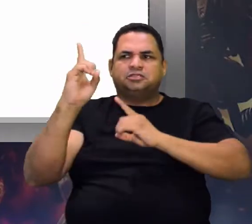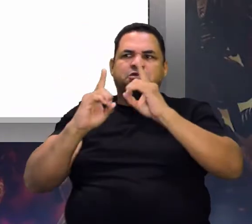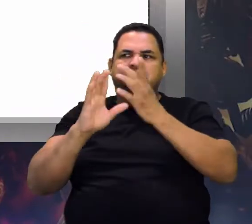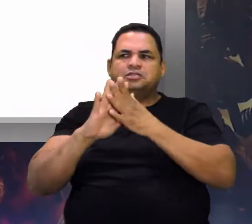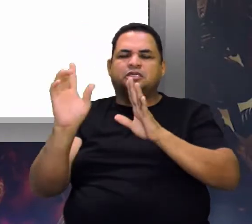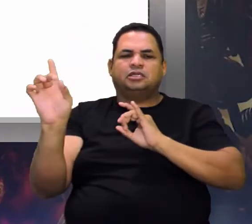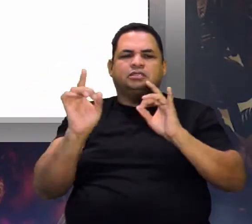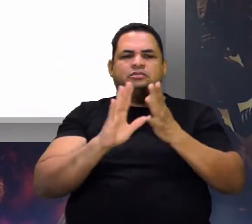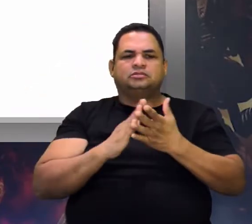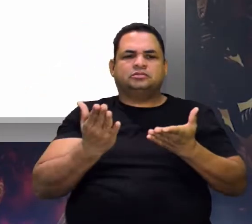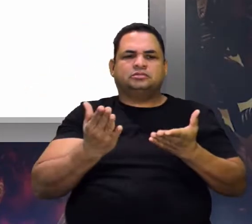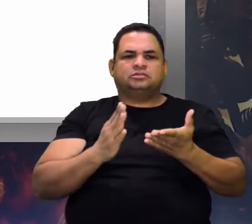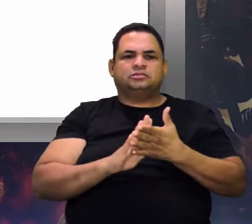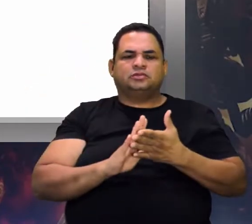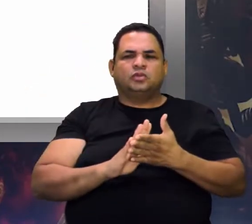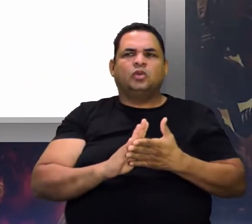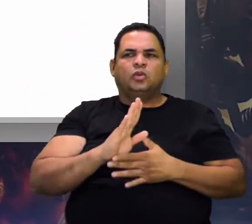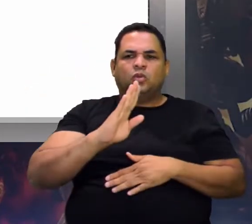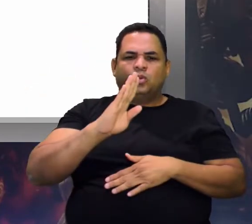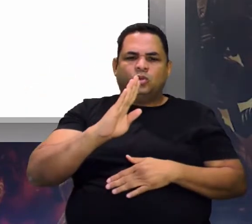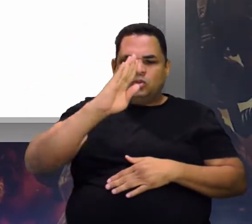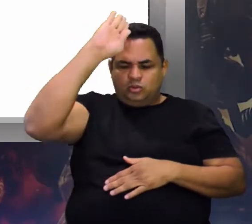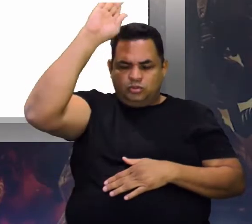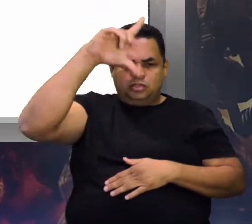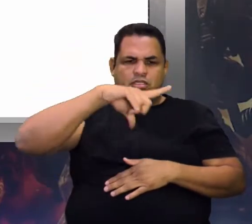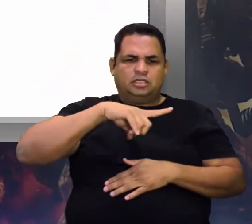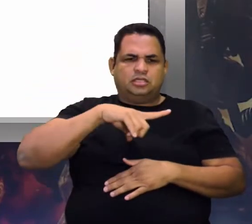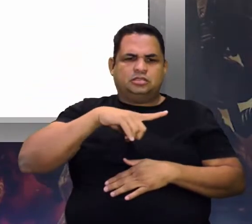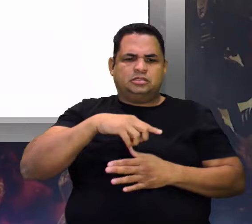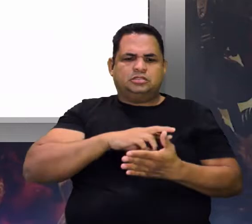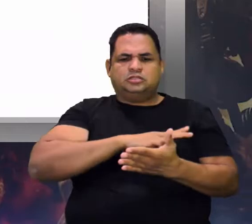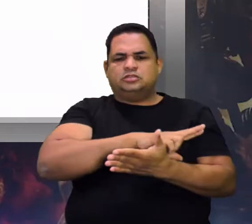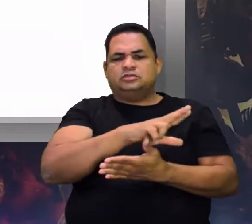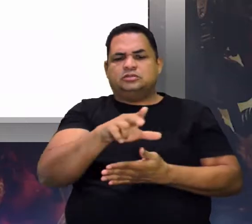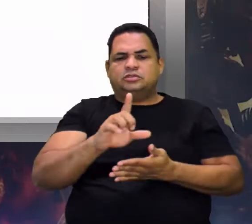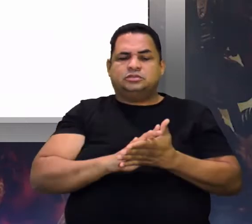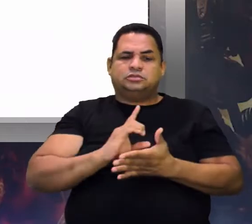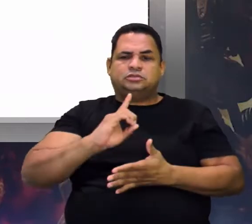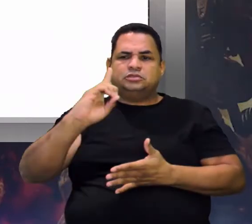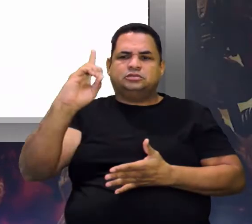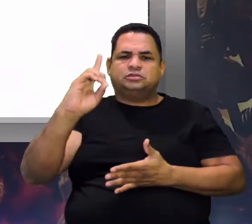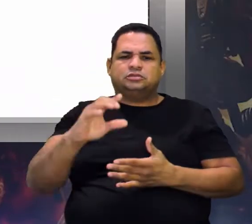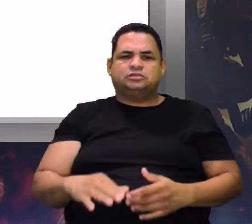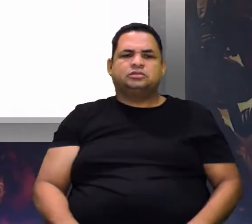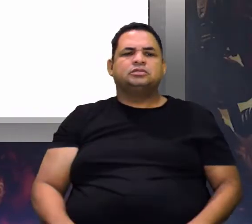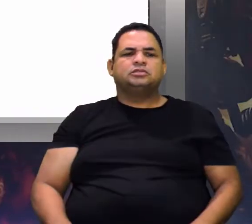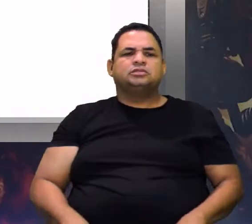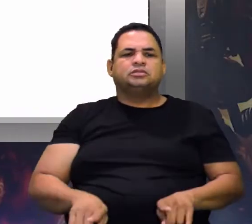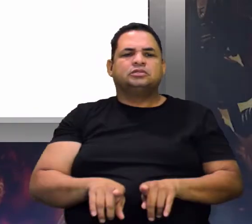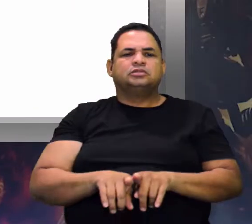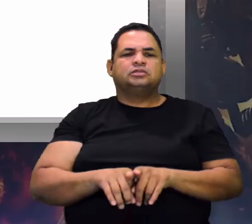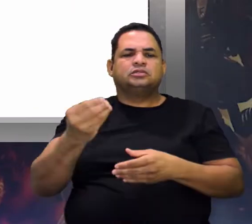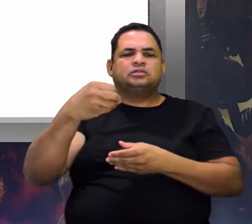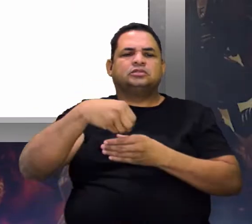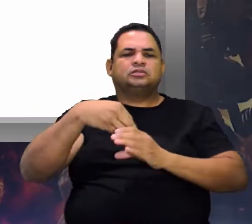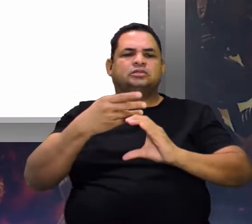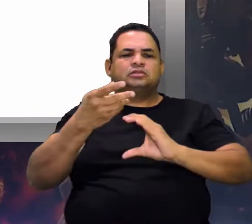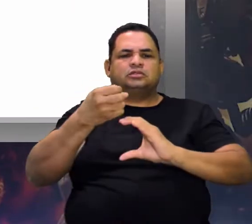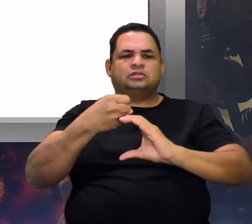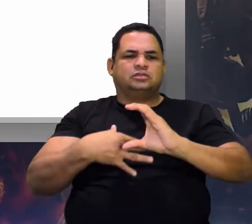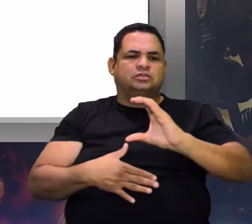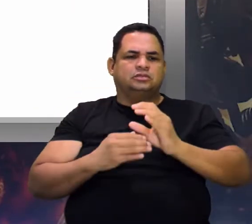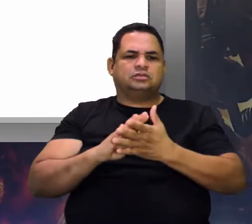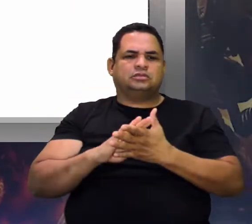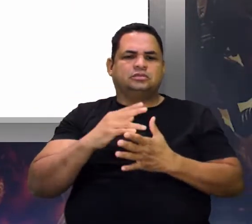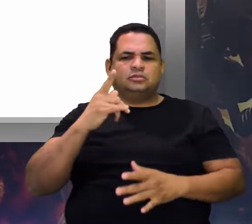cada coisa, Roma era politeísta, ela tinha uma organização religiosa diferenciada, também dentro da característica